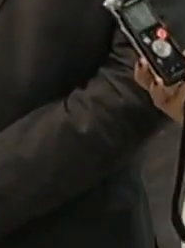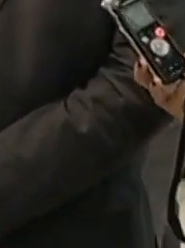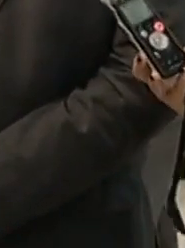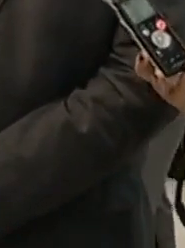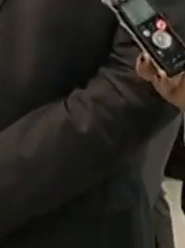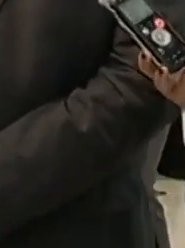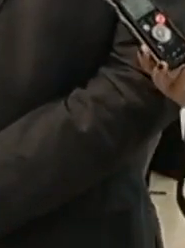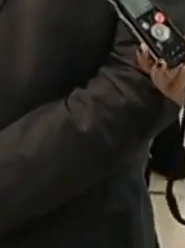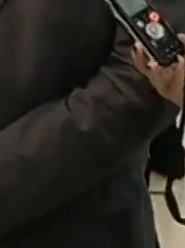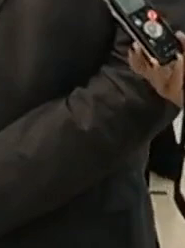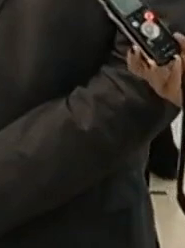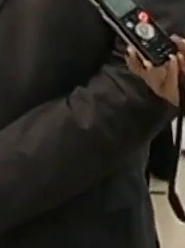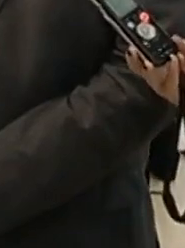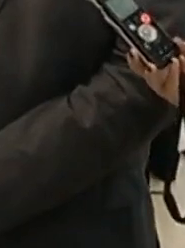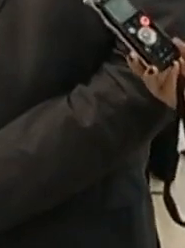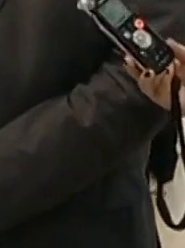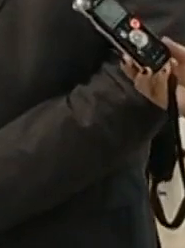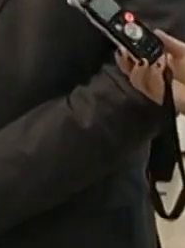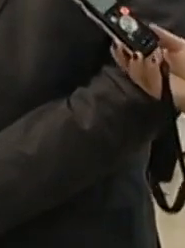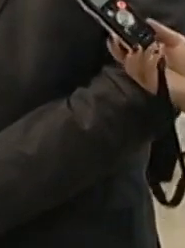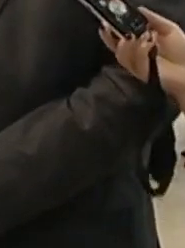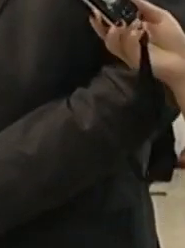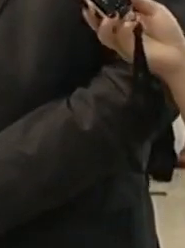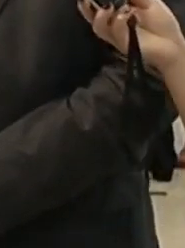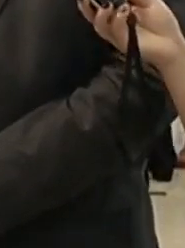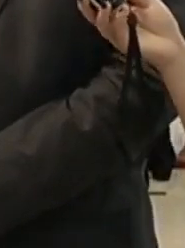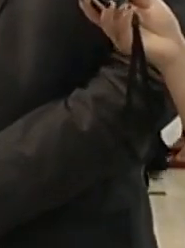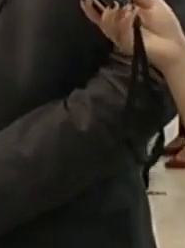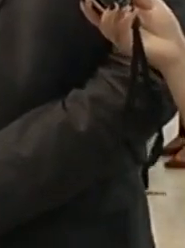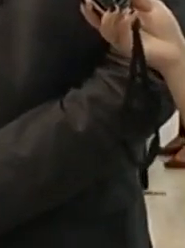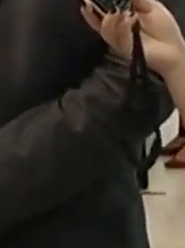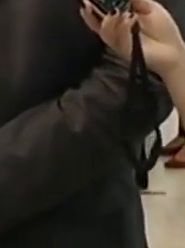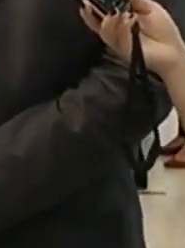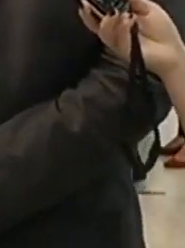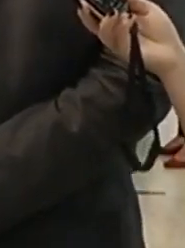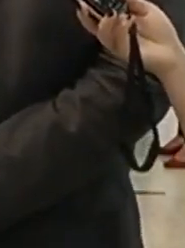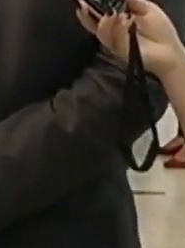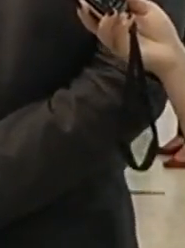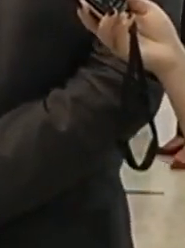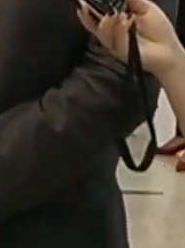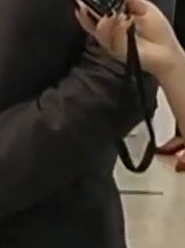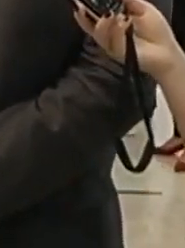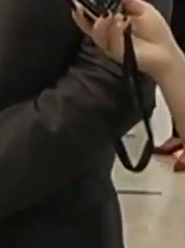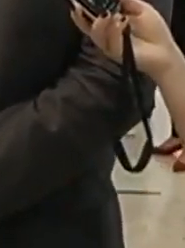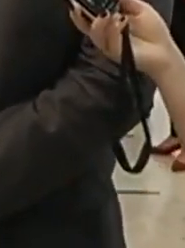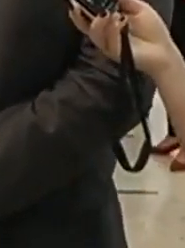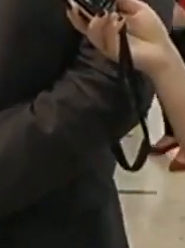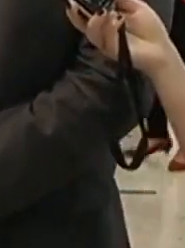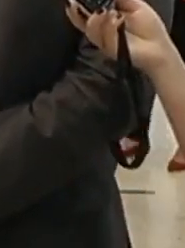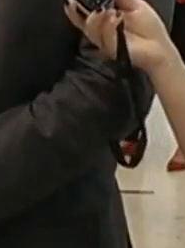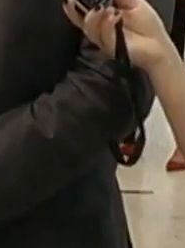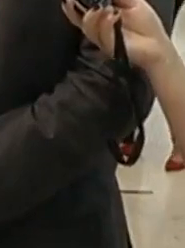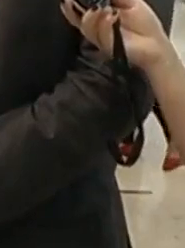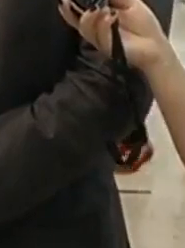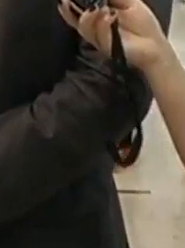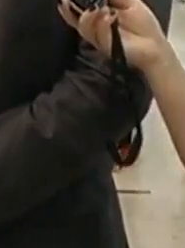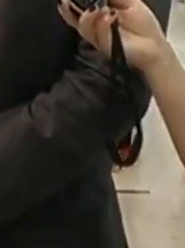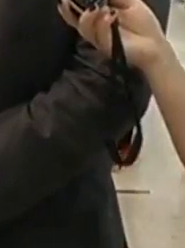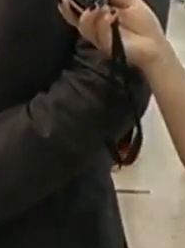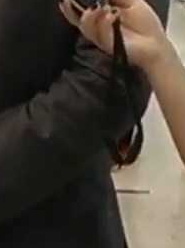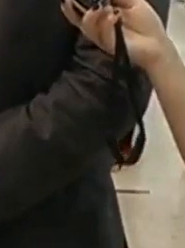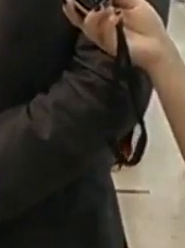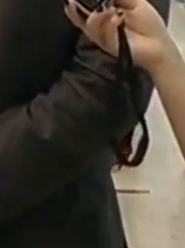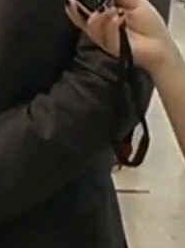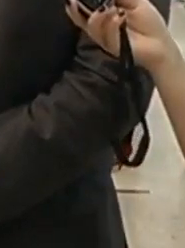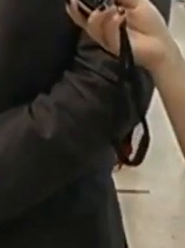ele tem acompanhado previamente já os trabalhos aqui da Assembleia. Deputado, o senhor, desde a eleição em outubro, o senhor já vem fazendo parte aqui das comissões, o senhor vem acompanhando muito